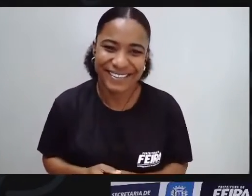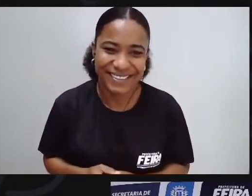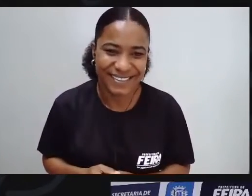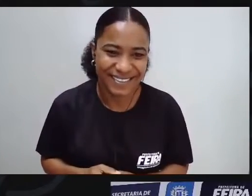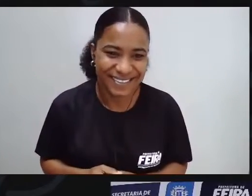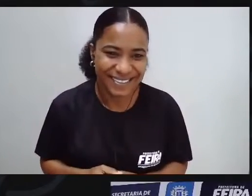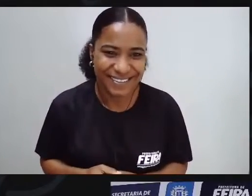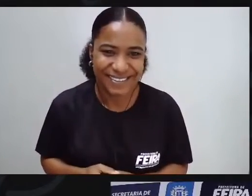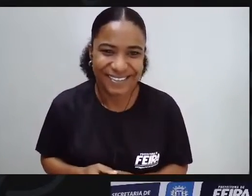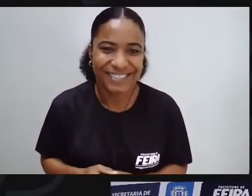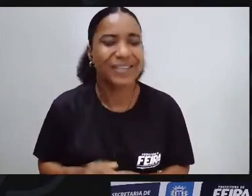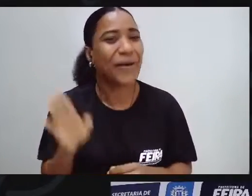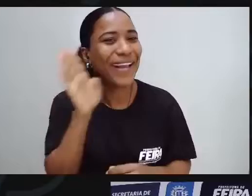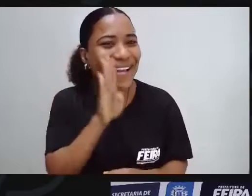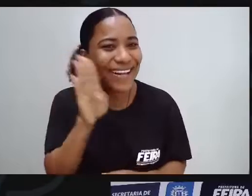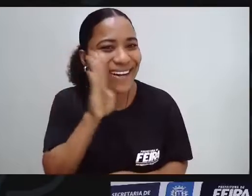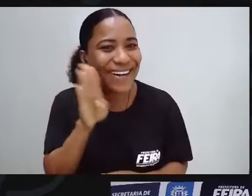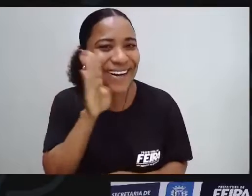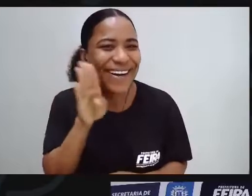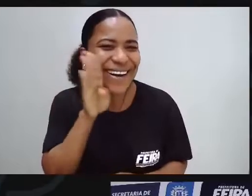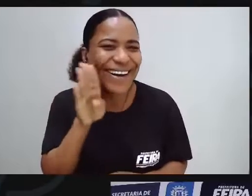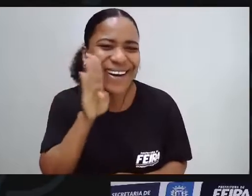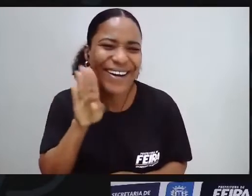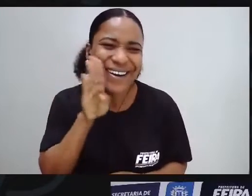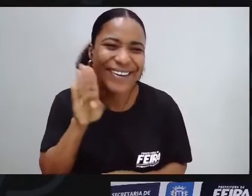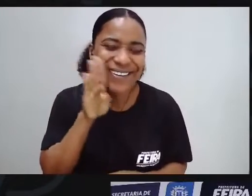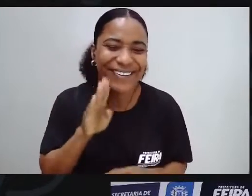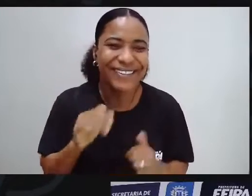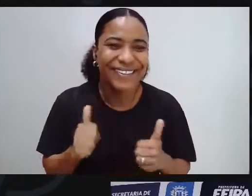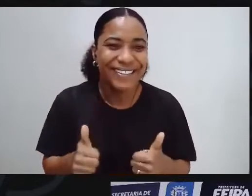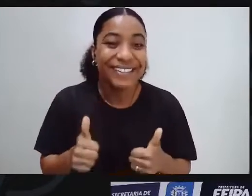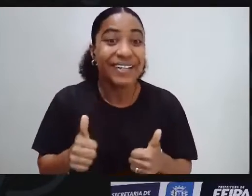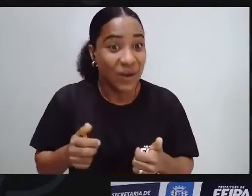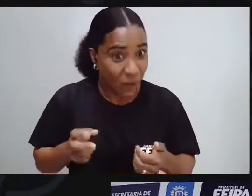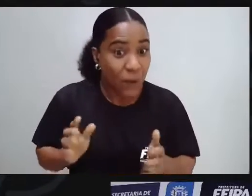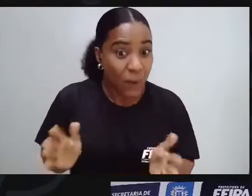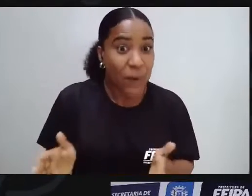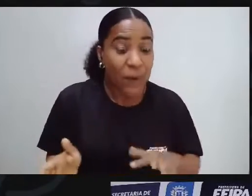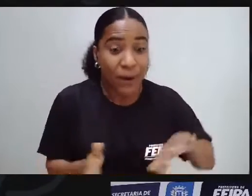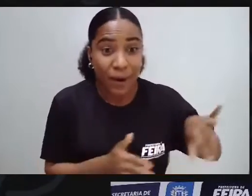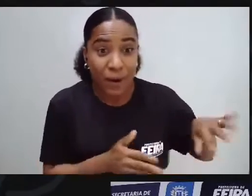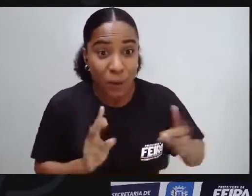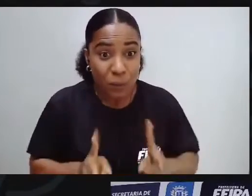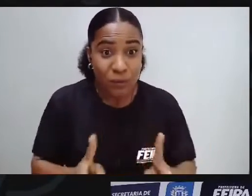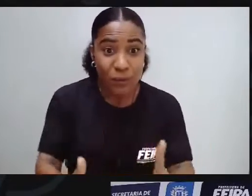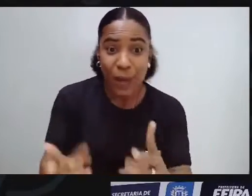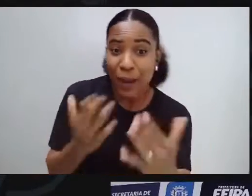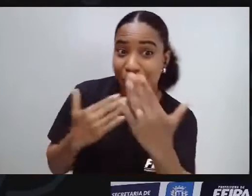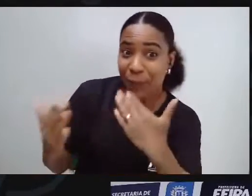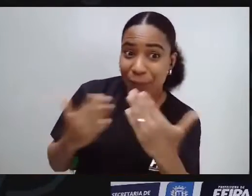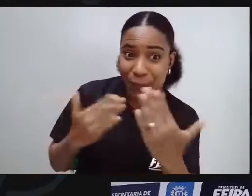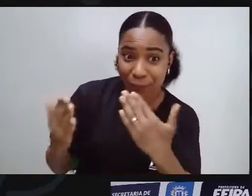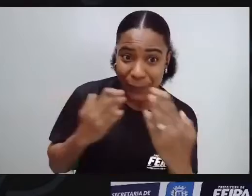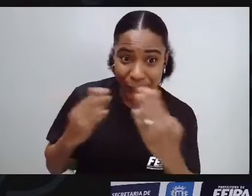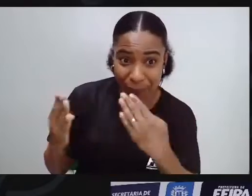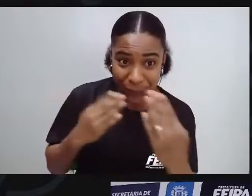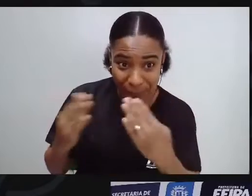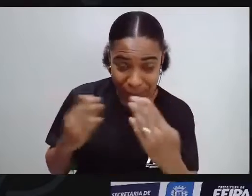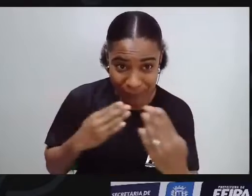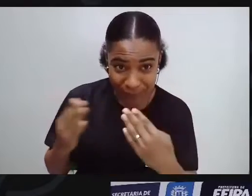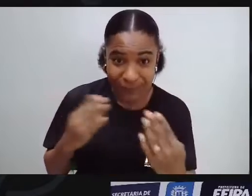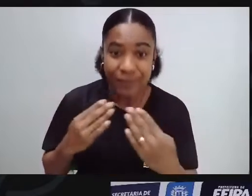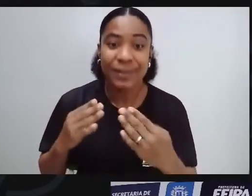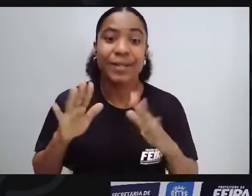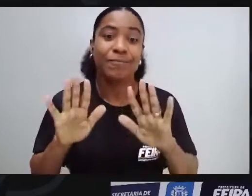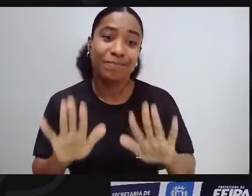Ah que legal que legal vamos continuar nossa boa conversa mas ainda Por